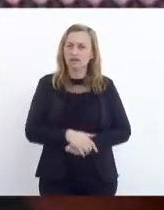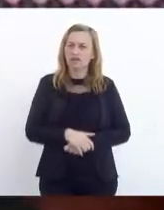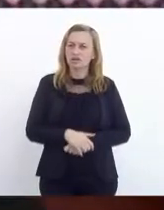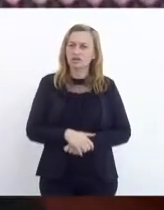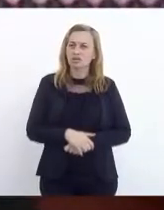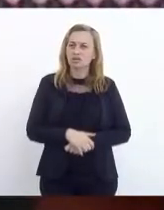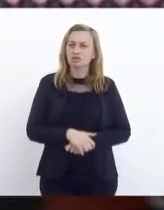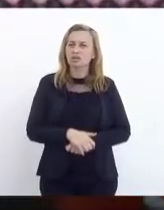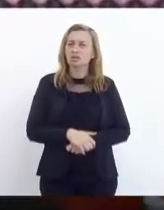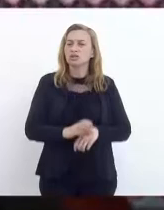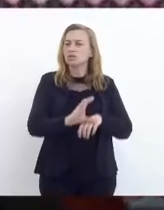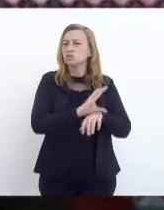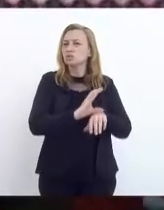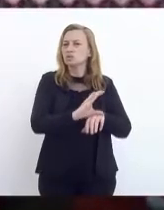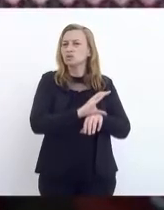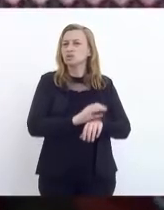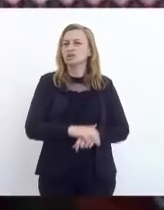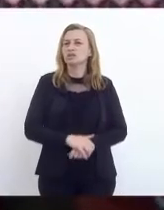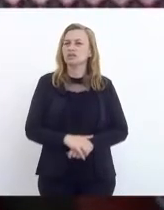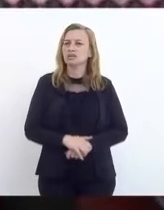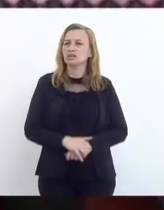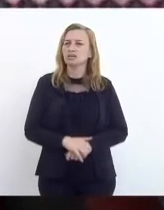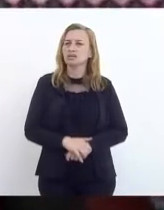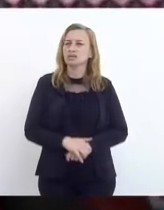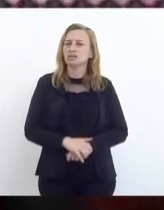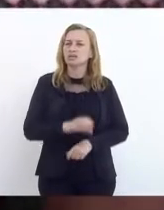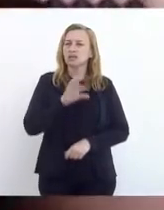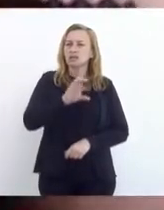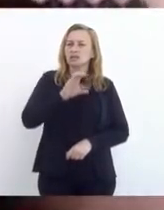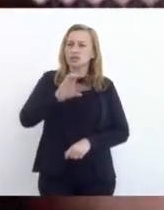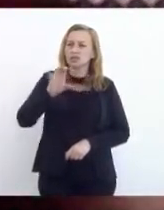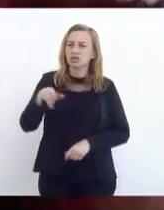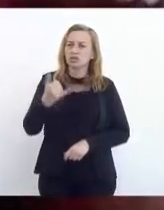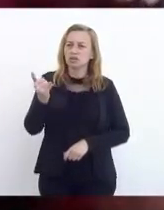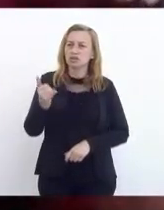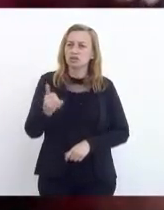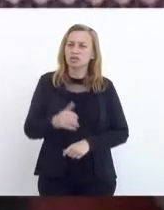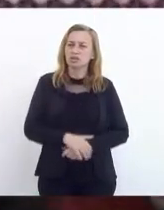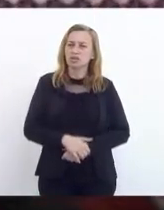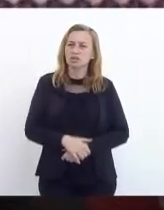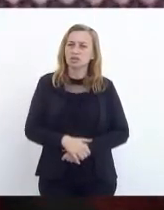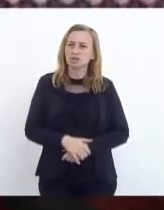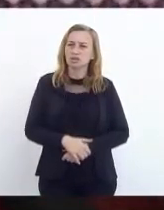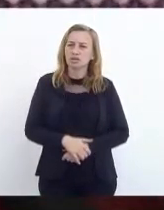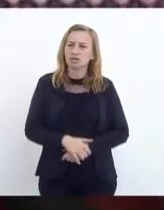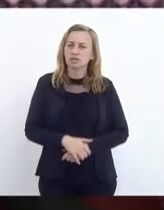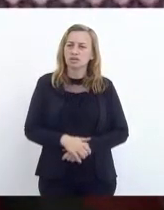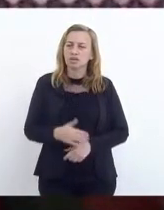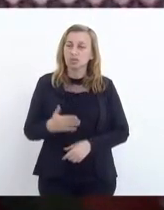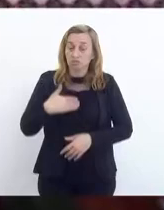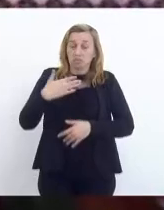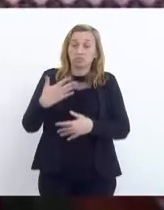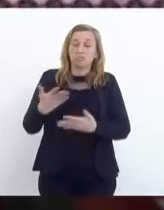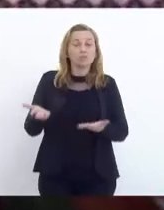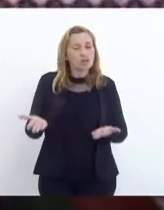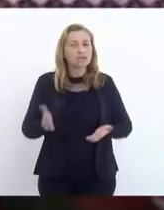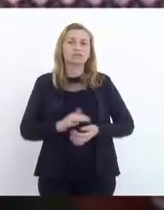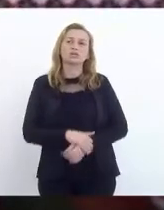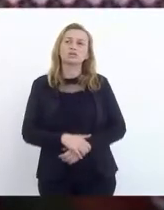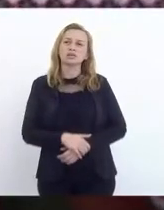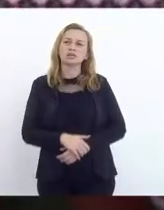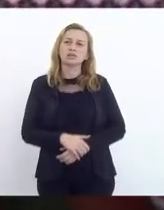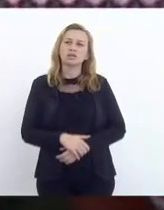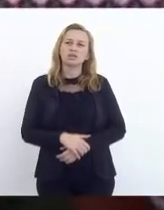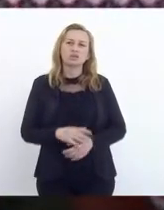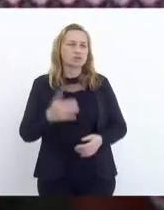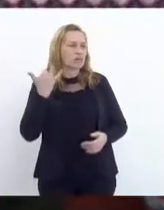de constitucionalidade pela CCJ. Eu estava, fui pega de surpresa, estava